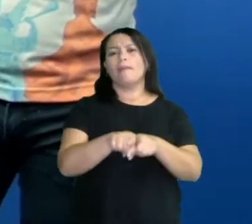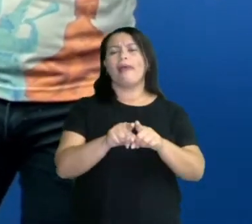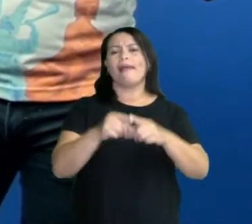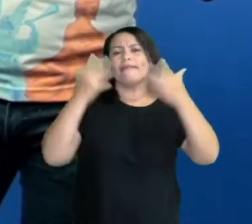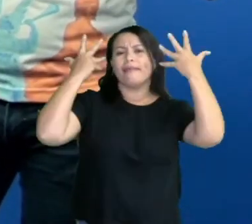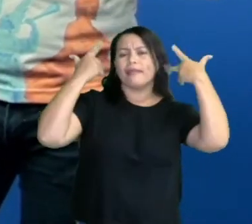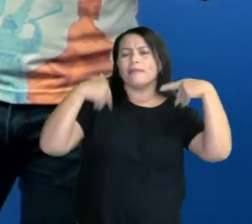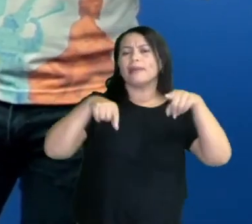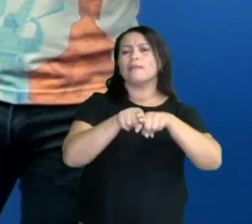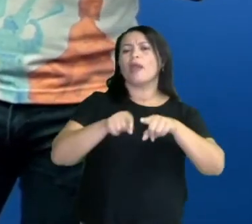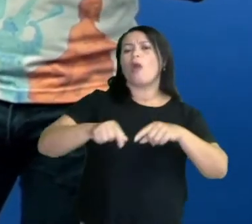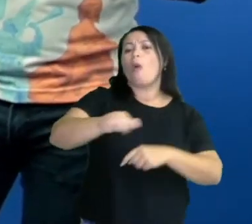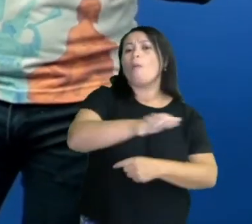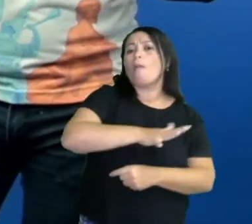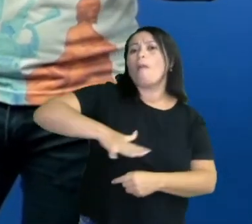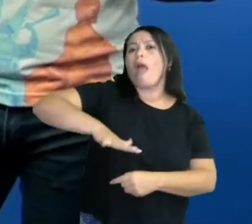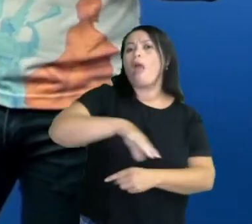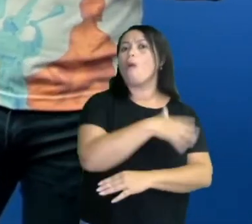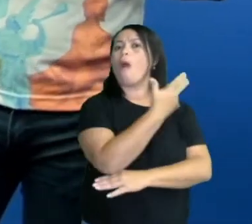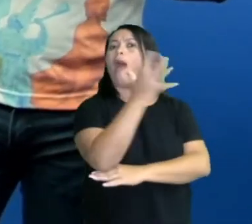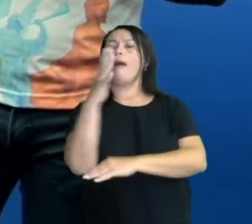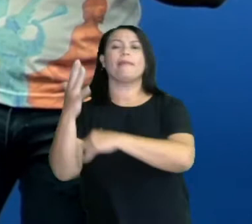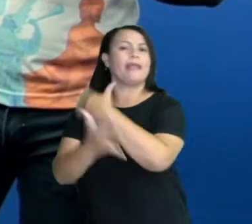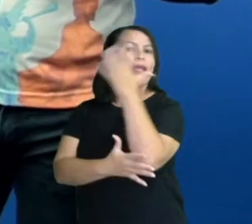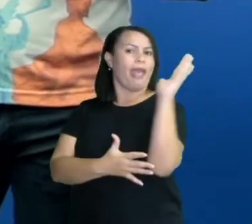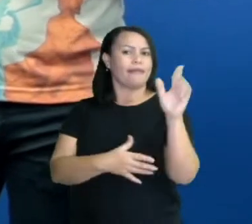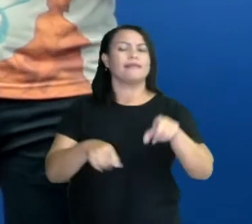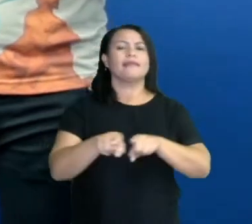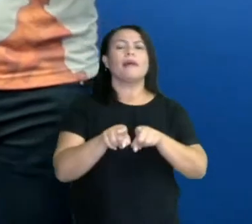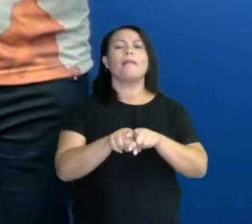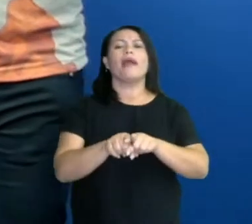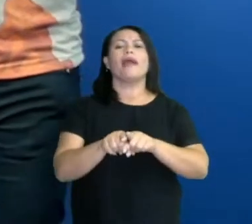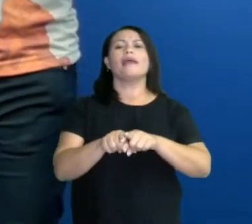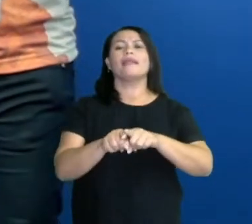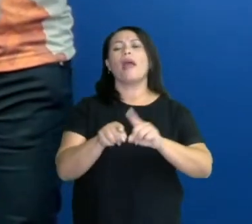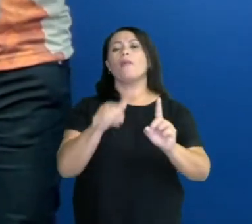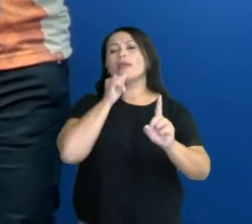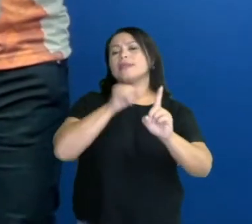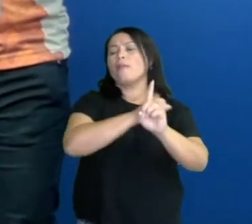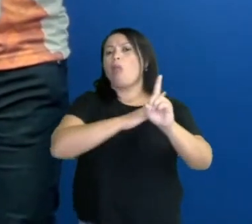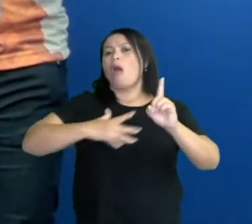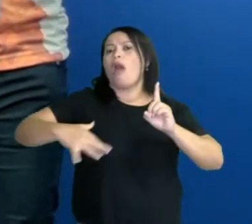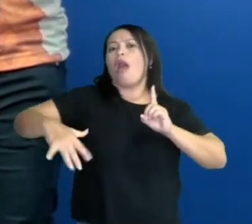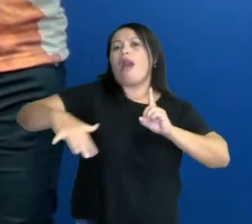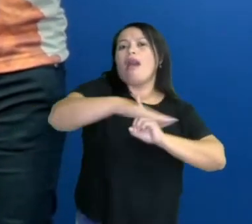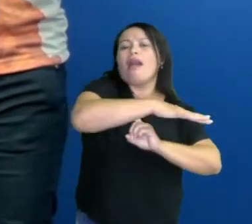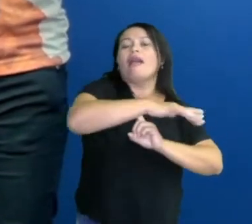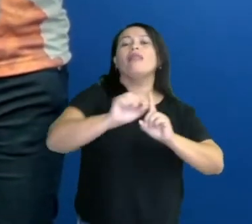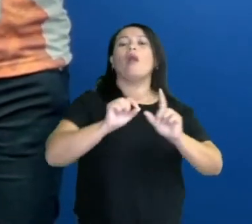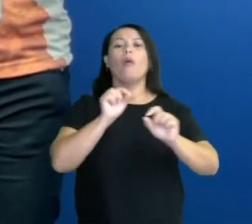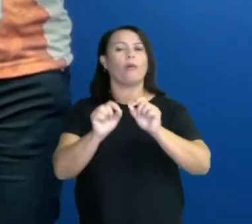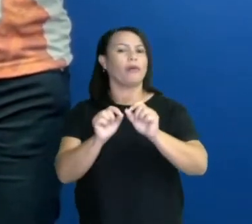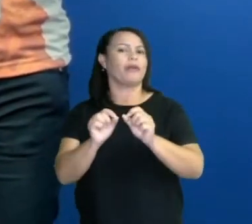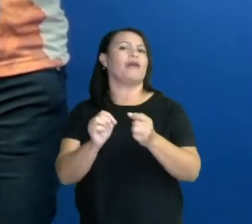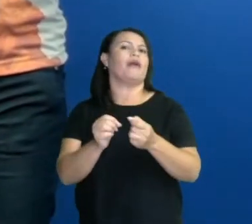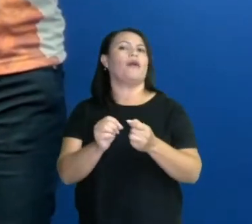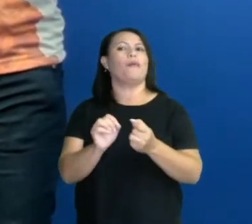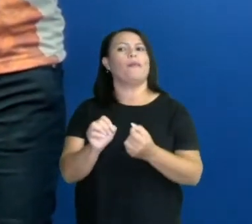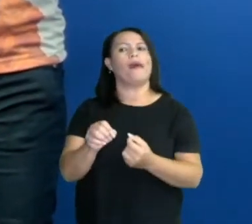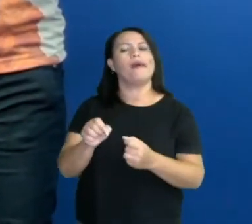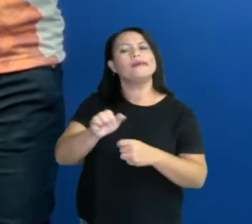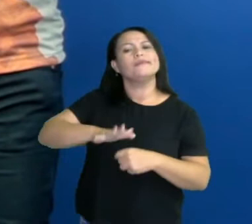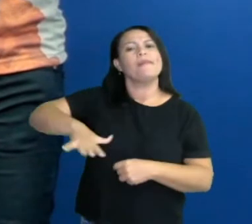também com o meio ambiente que envolve ao seu redor. Então, por exemplo, uma espécie animal ao longo do tempo pode